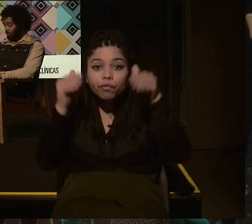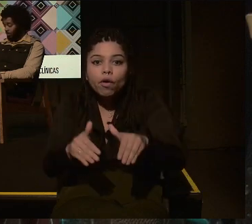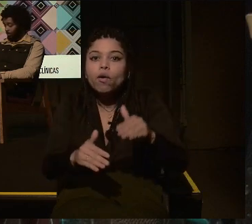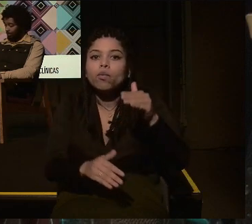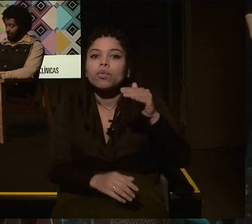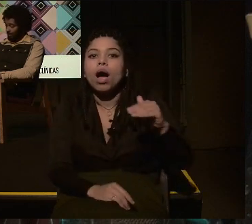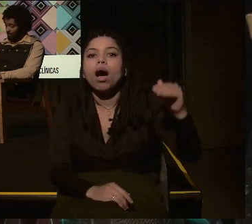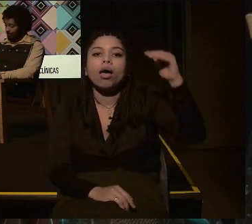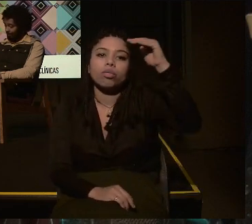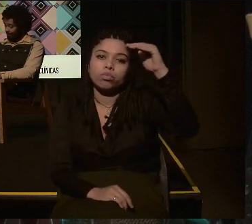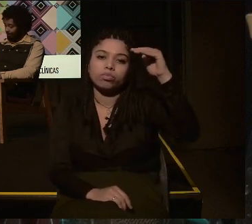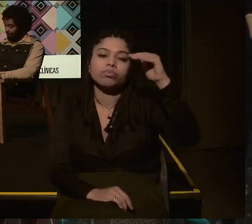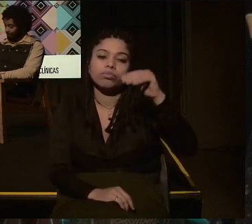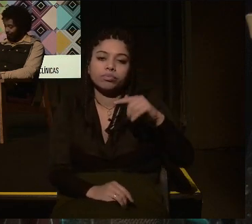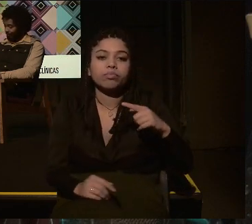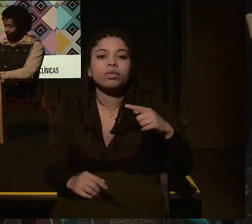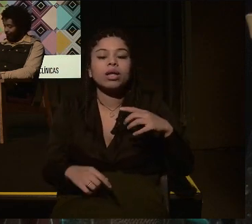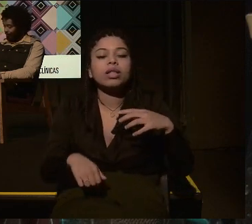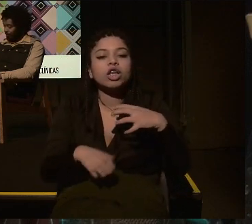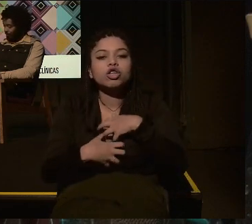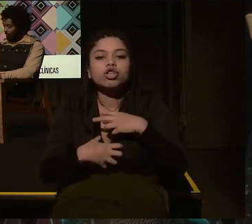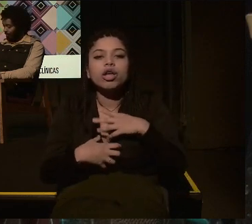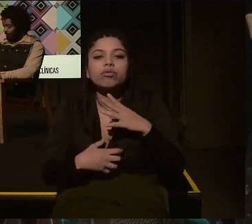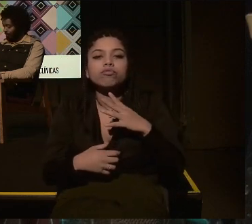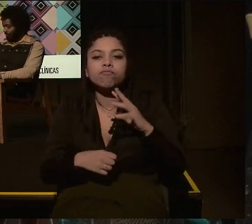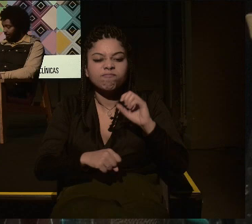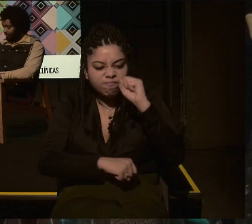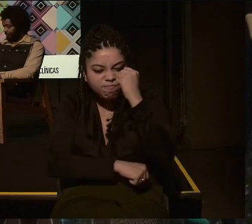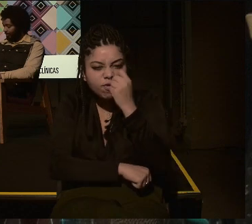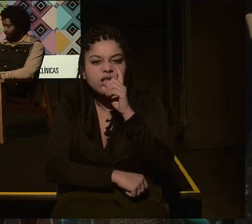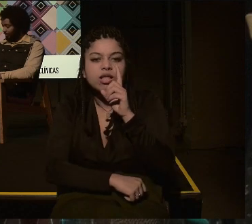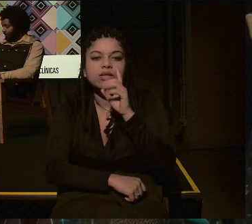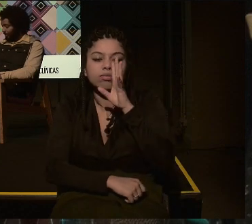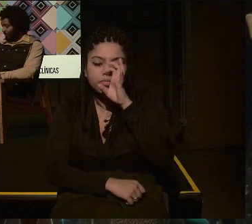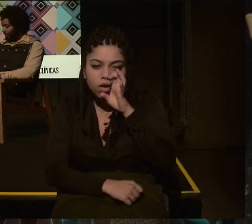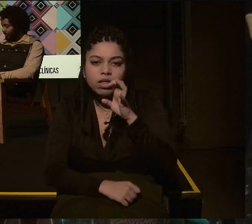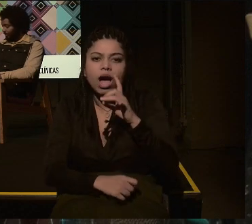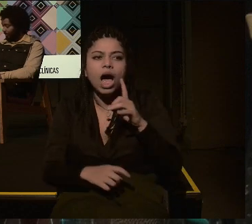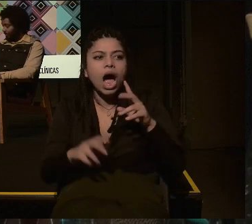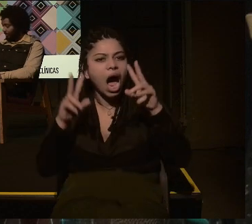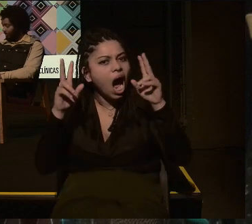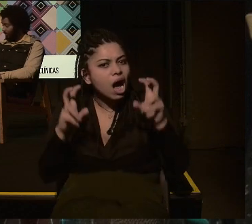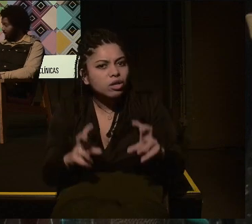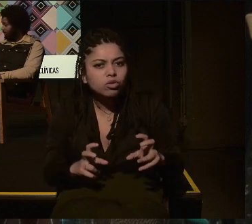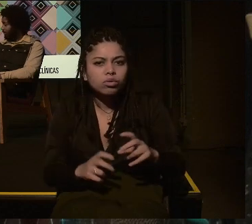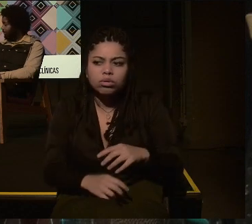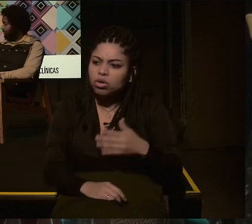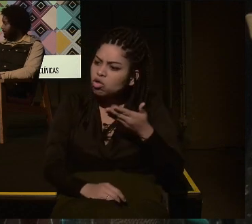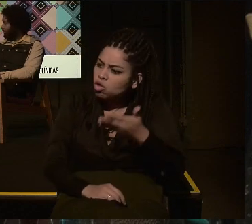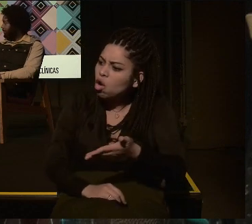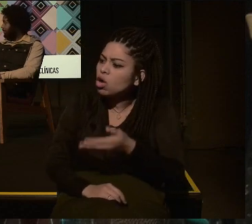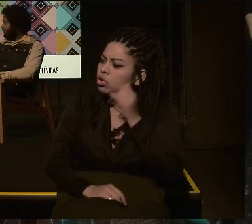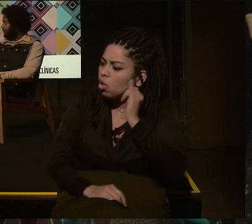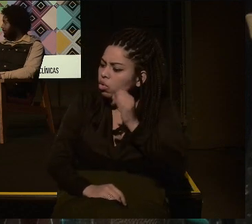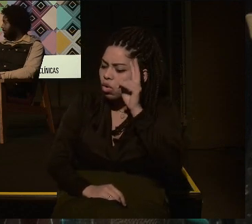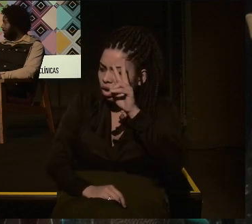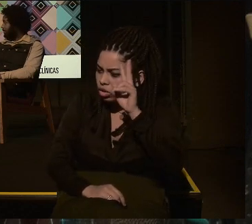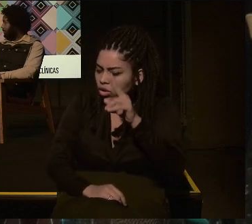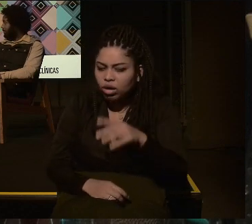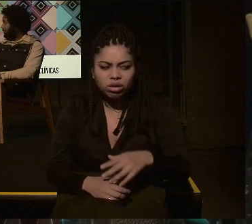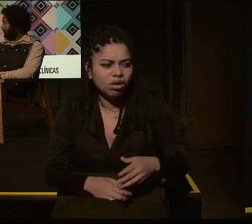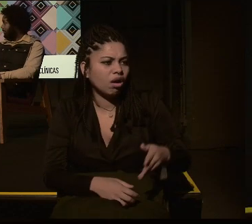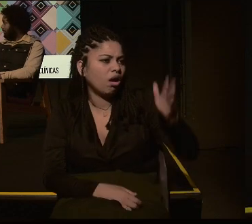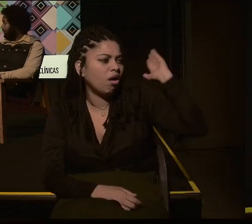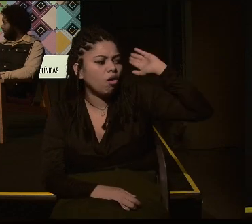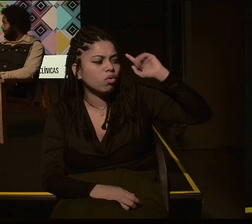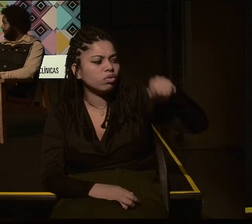onde tem modos de se portar, de vestir, assuntos para contar. Então alguém vai falar assim: pô, você contou a história da sauna, você estava louco.